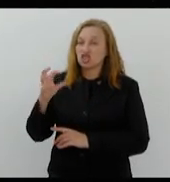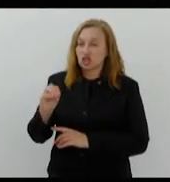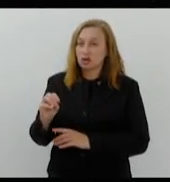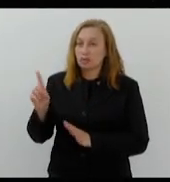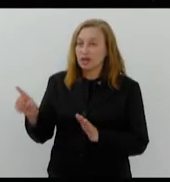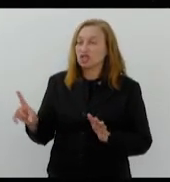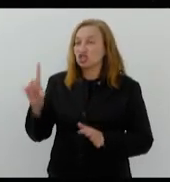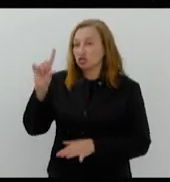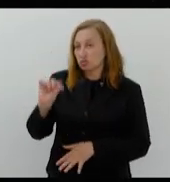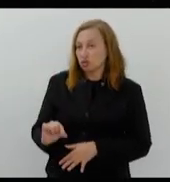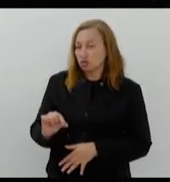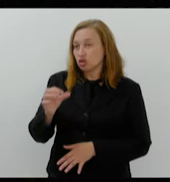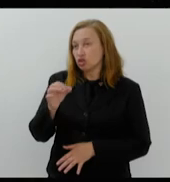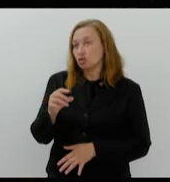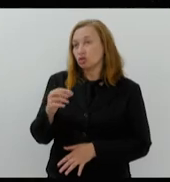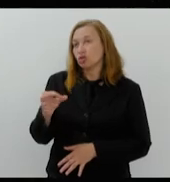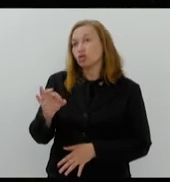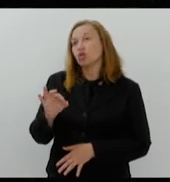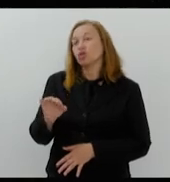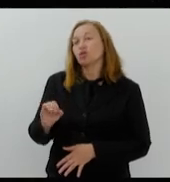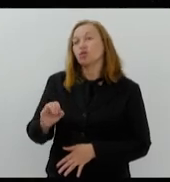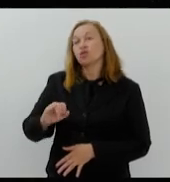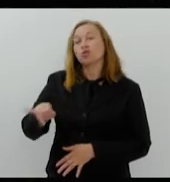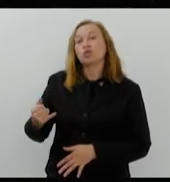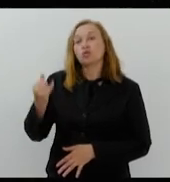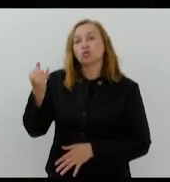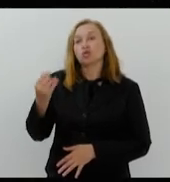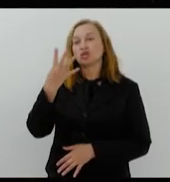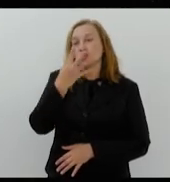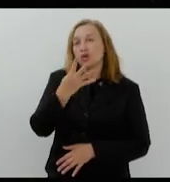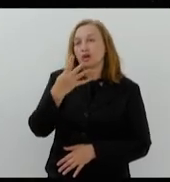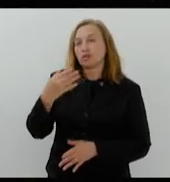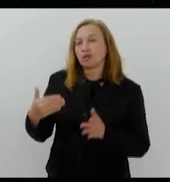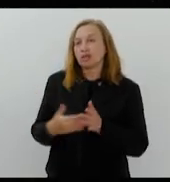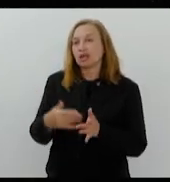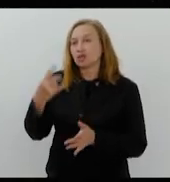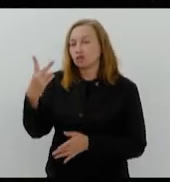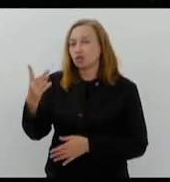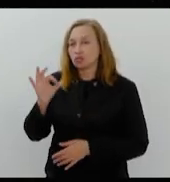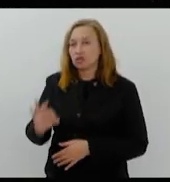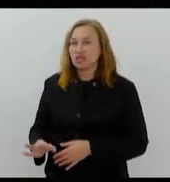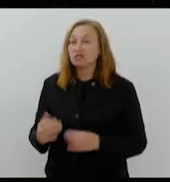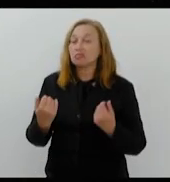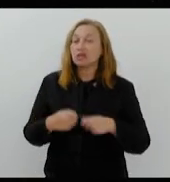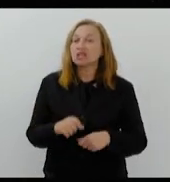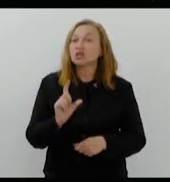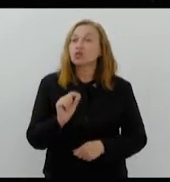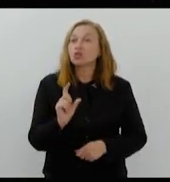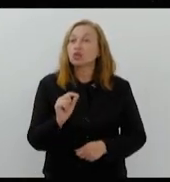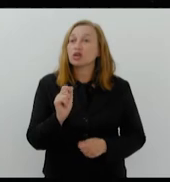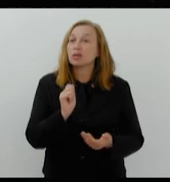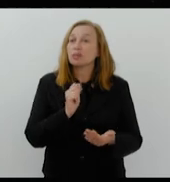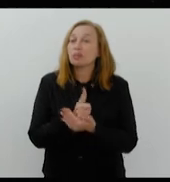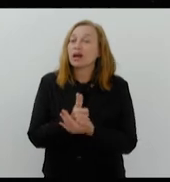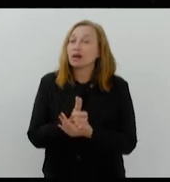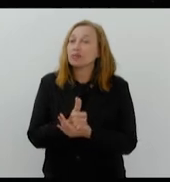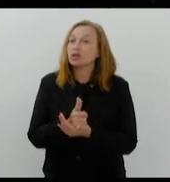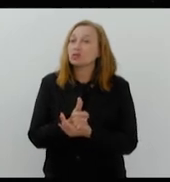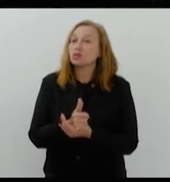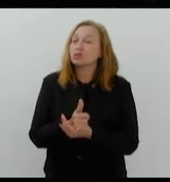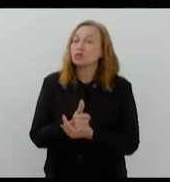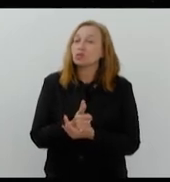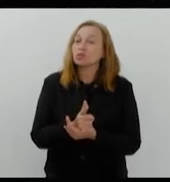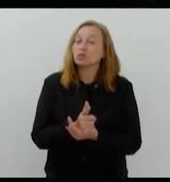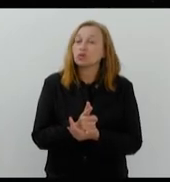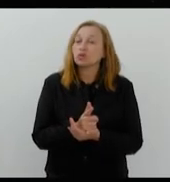de 4% para 2%, se faz necessário, você dá de pagamento.